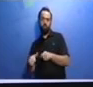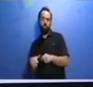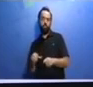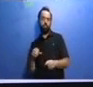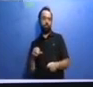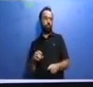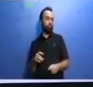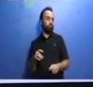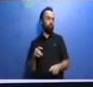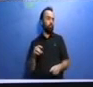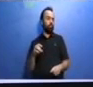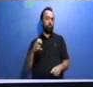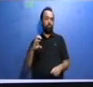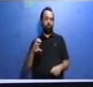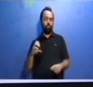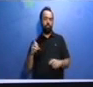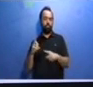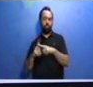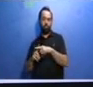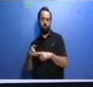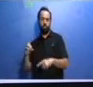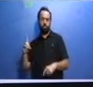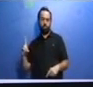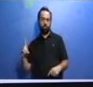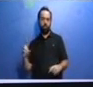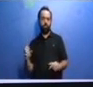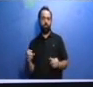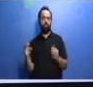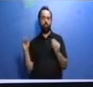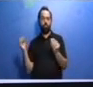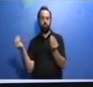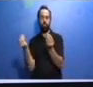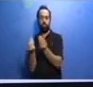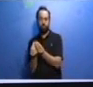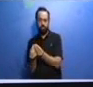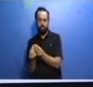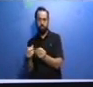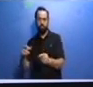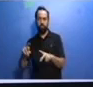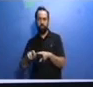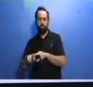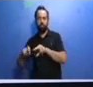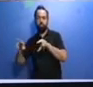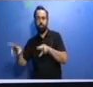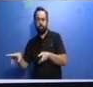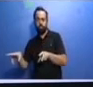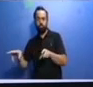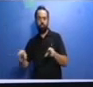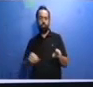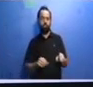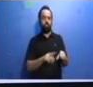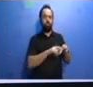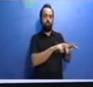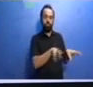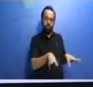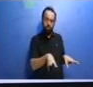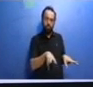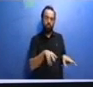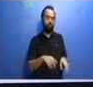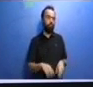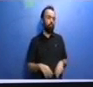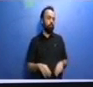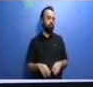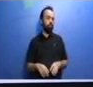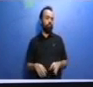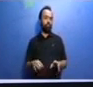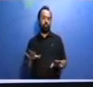D. Que significa o quê? Que se formou substâncias diferentes, né? Porque aqui eu não tenho A nem B, eu tenho C, que